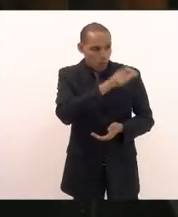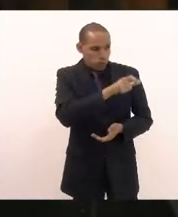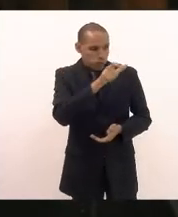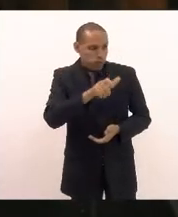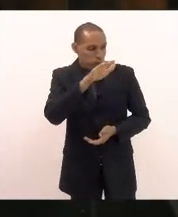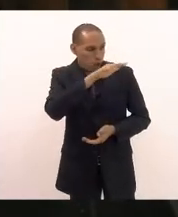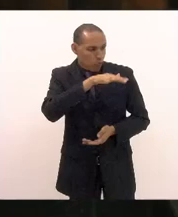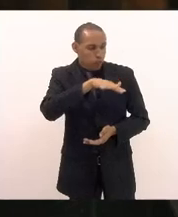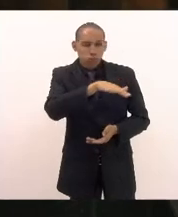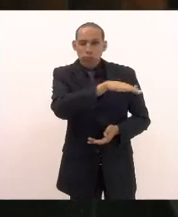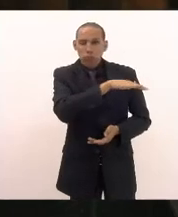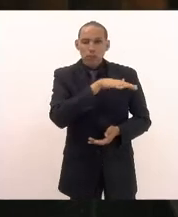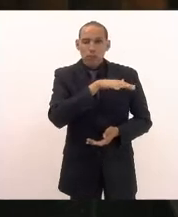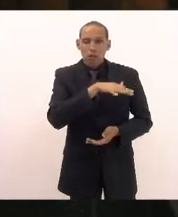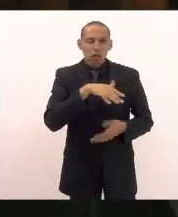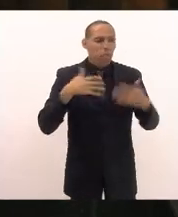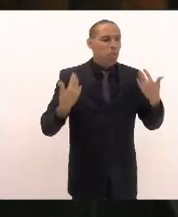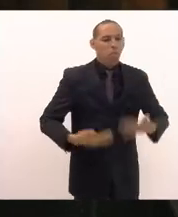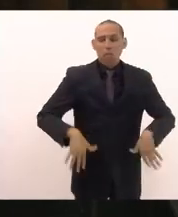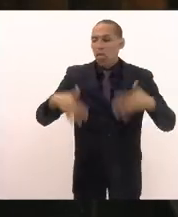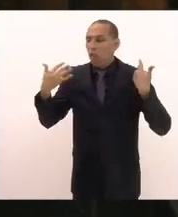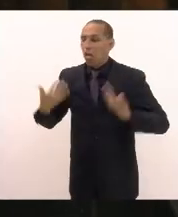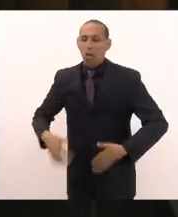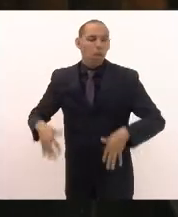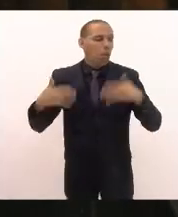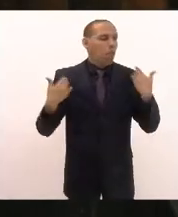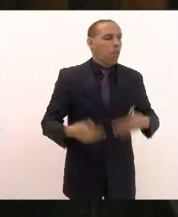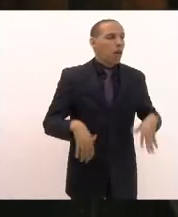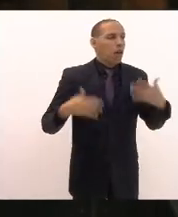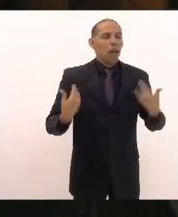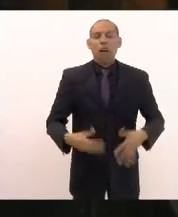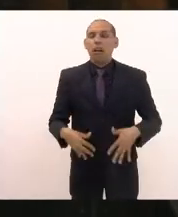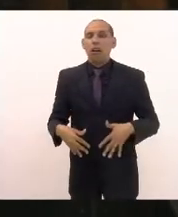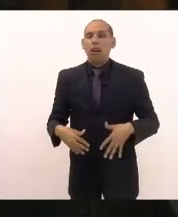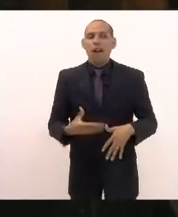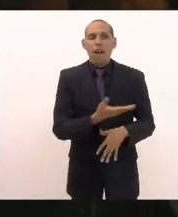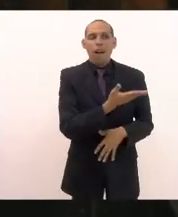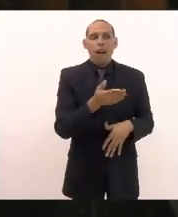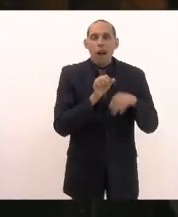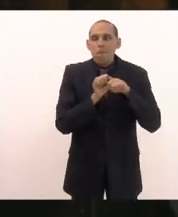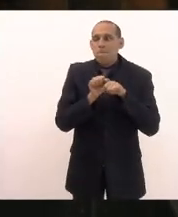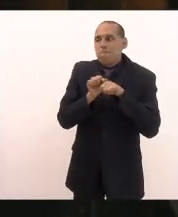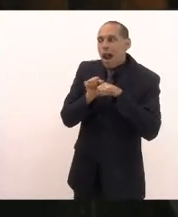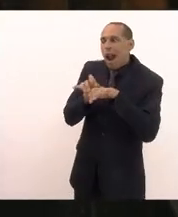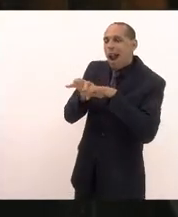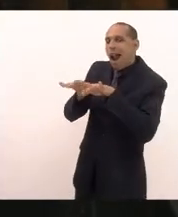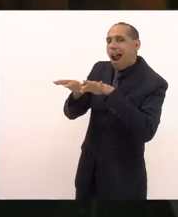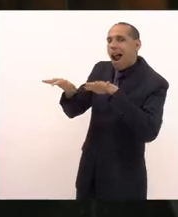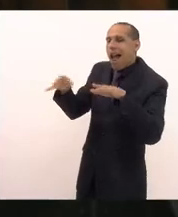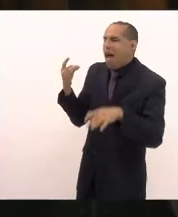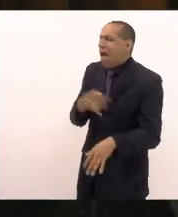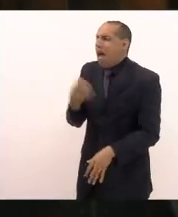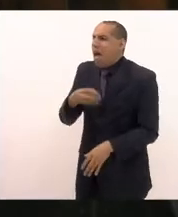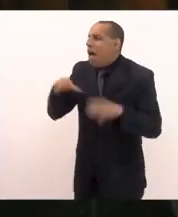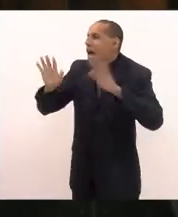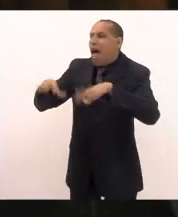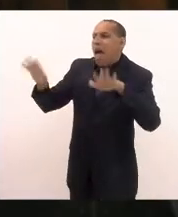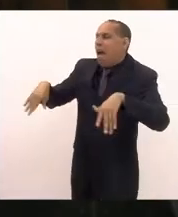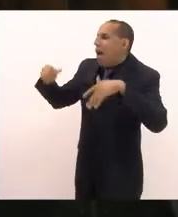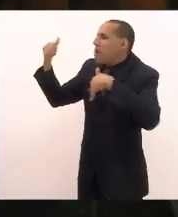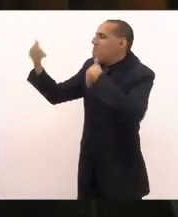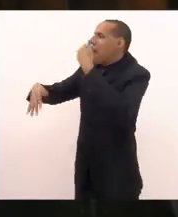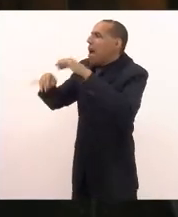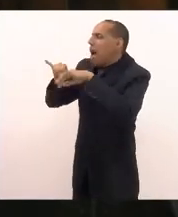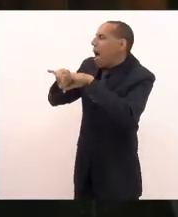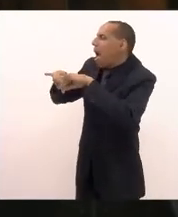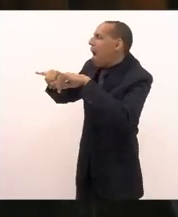então, apavoradas, aterrorizadas, elas espalharam esse terror, esse medo para toda a